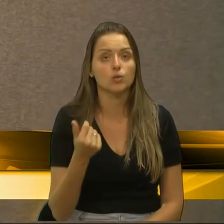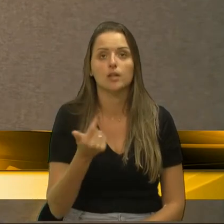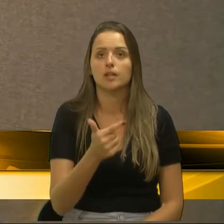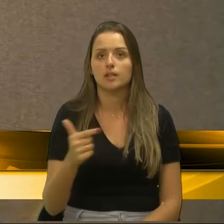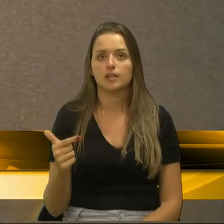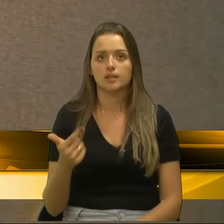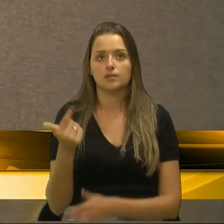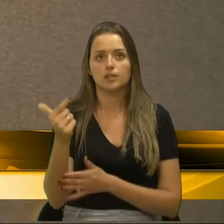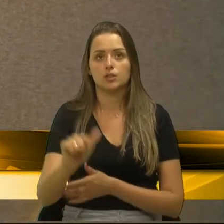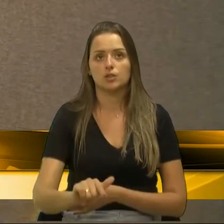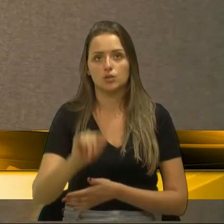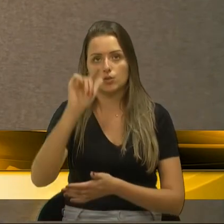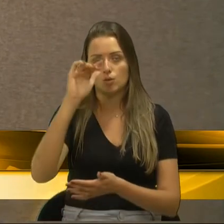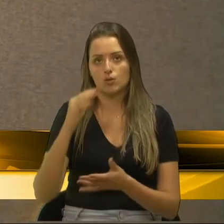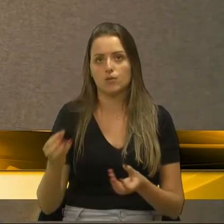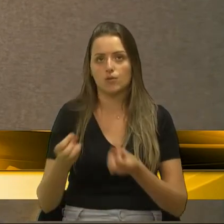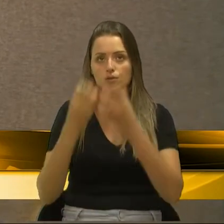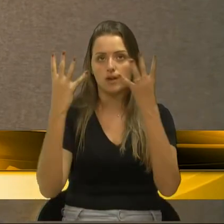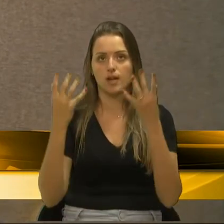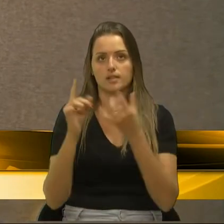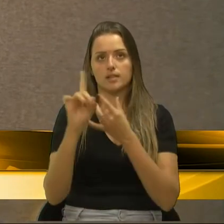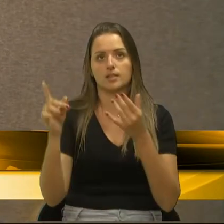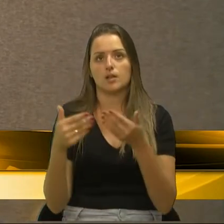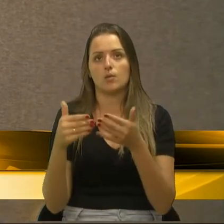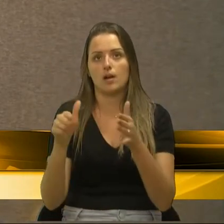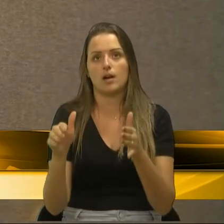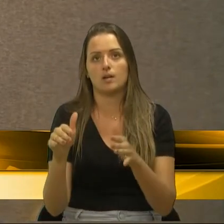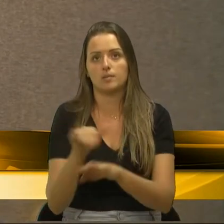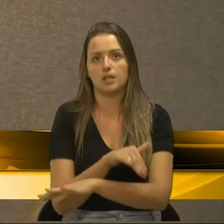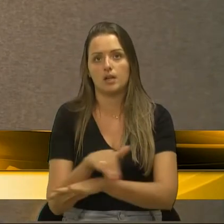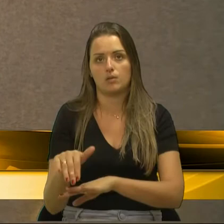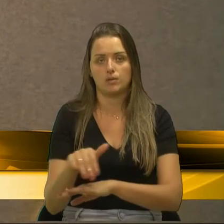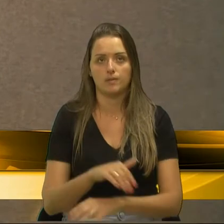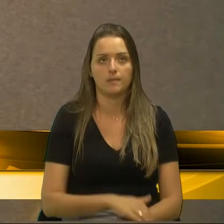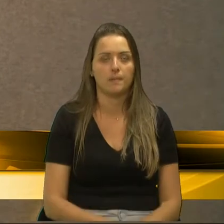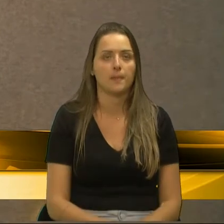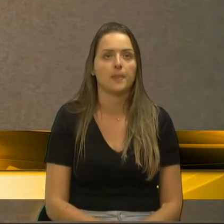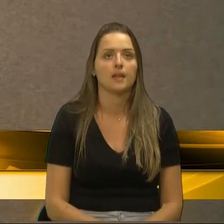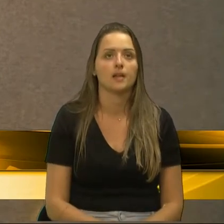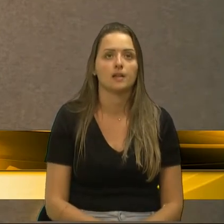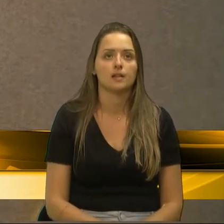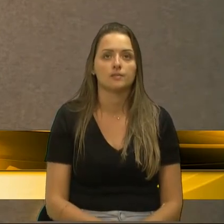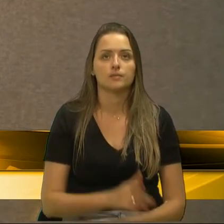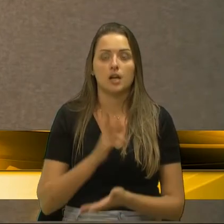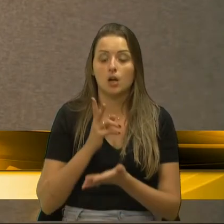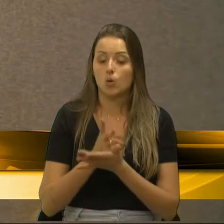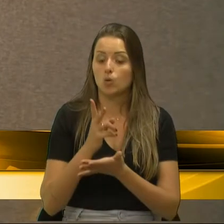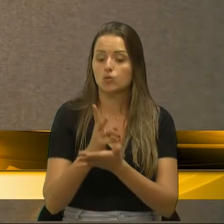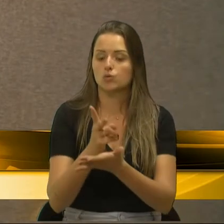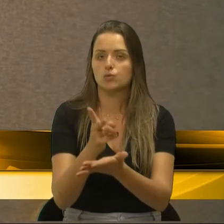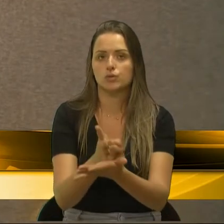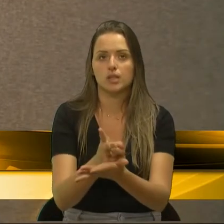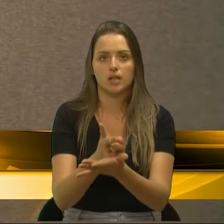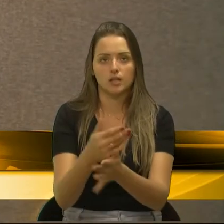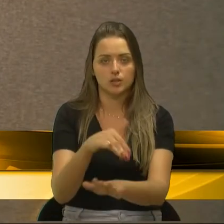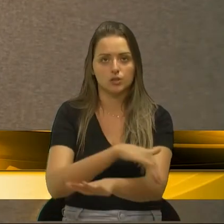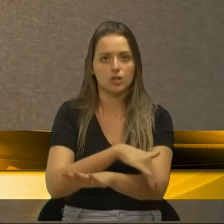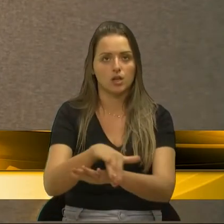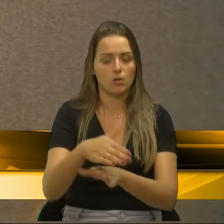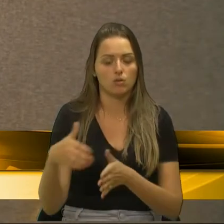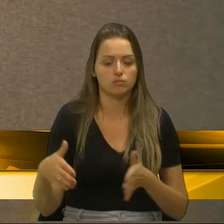nova festa agora em julho sem a abertura daquele trecho da rua. A sua continuidade também, nós